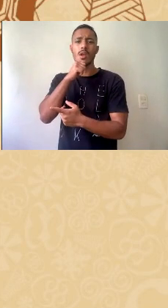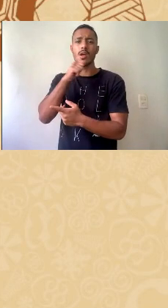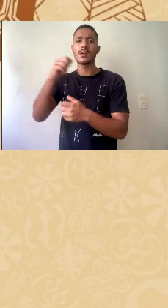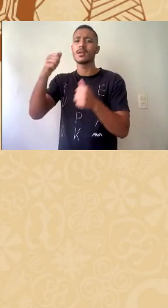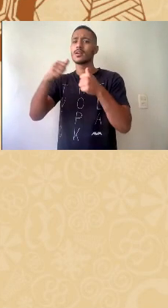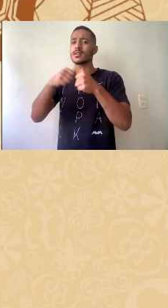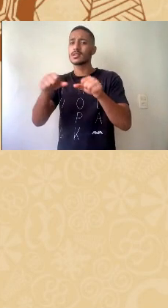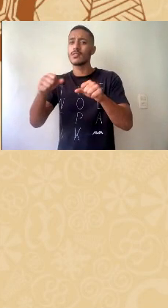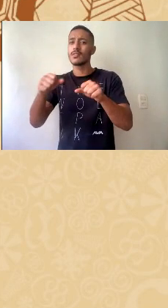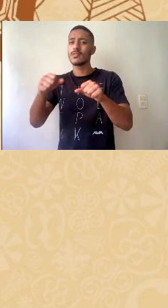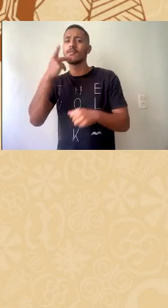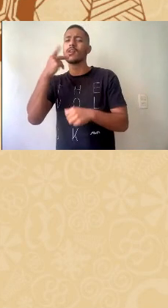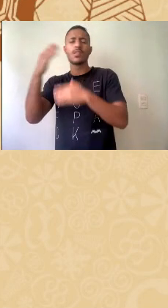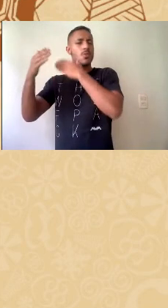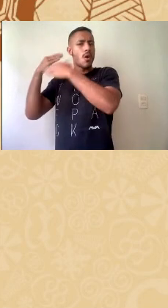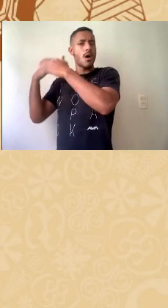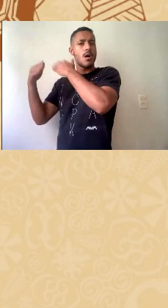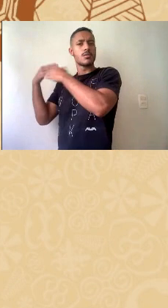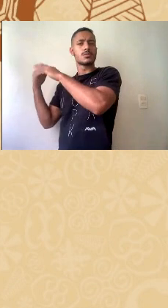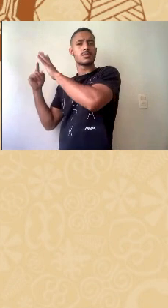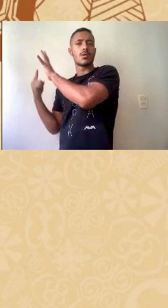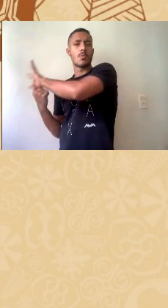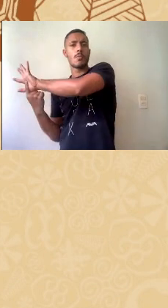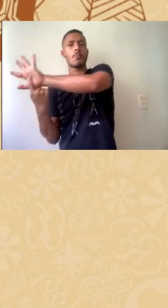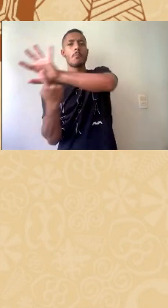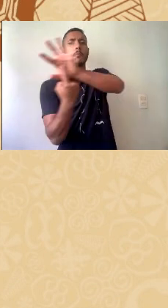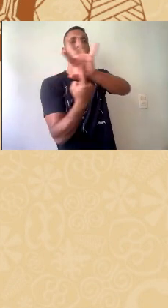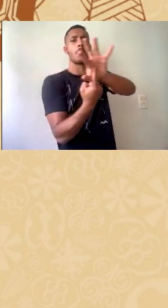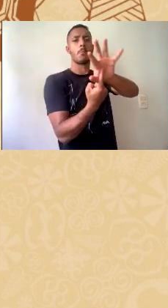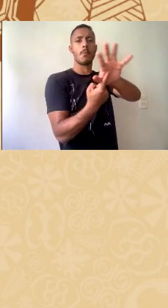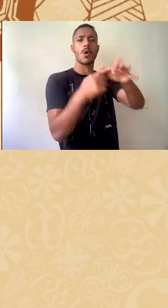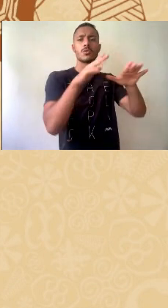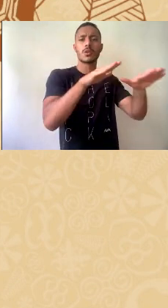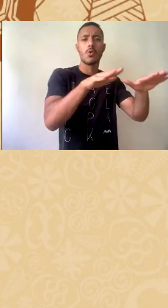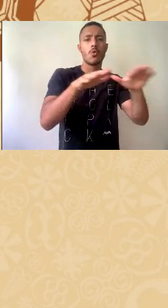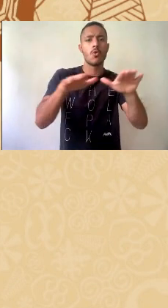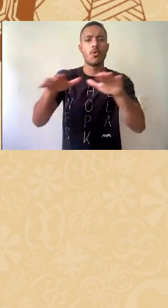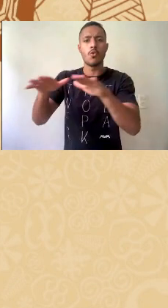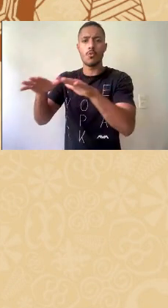dizer isso, né? Esse é o princípio. Nenhum de